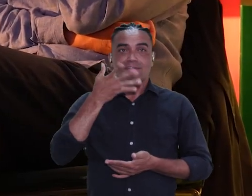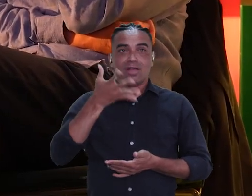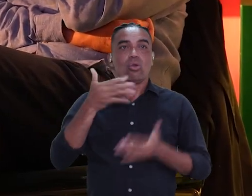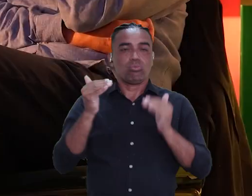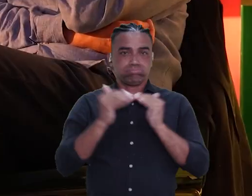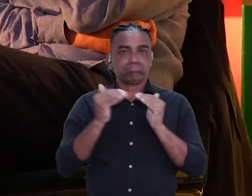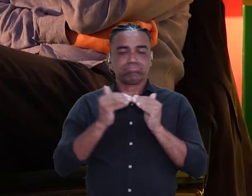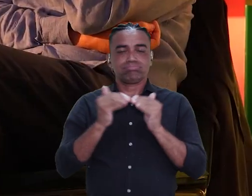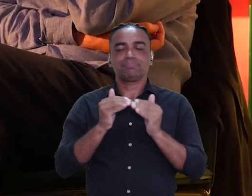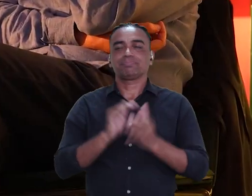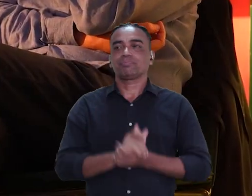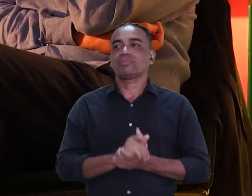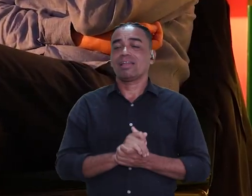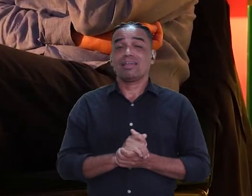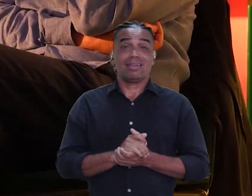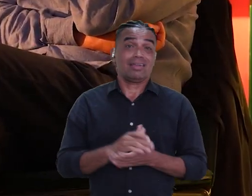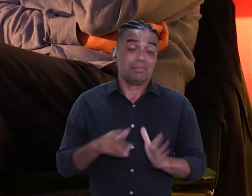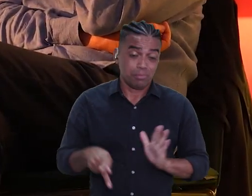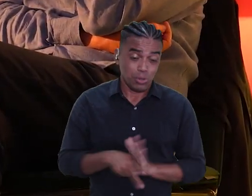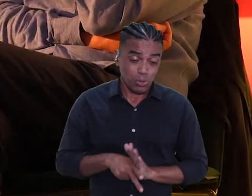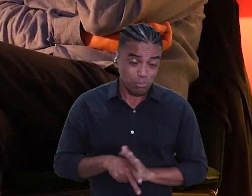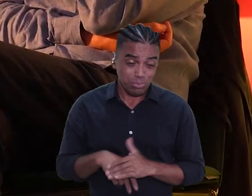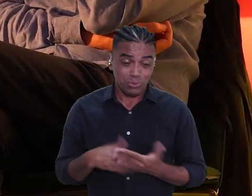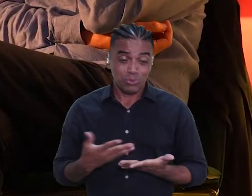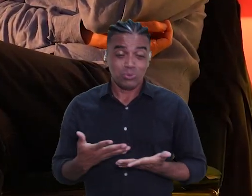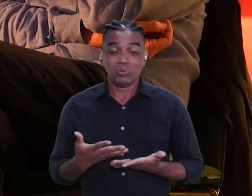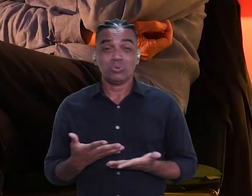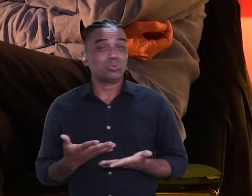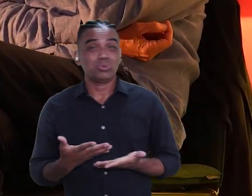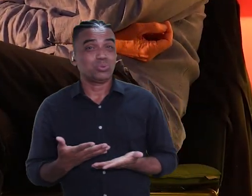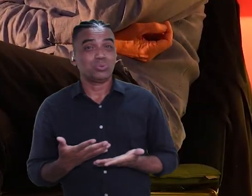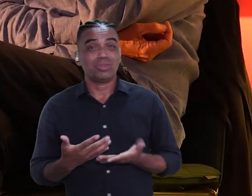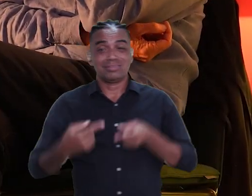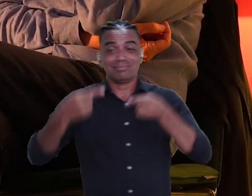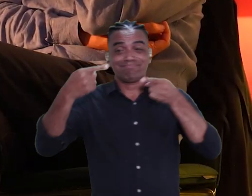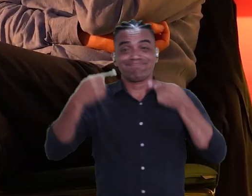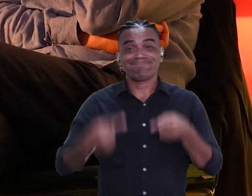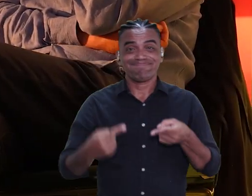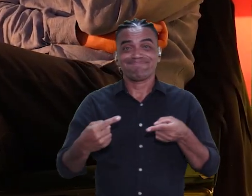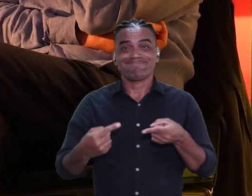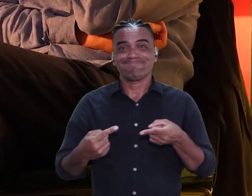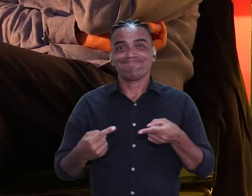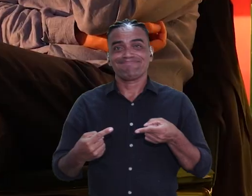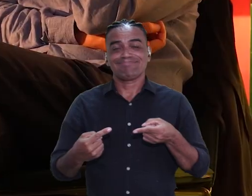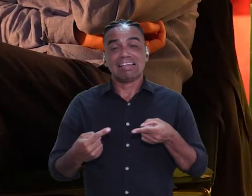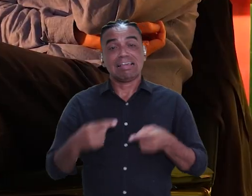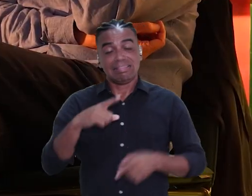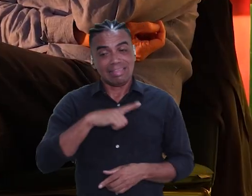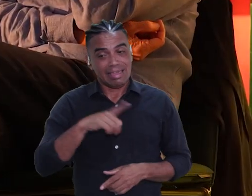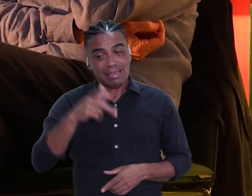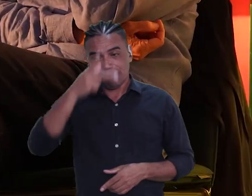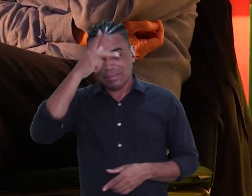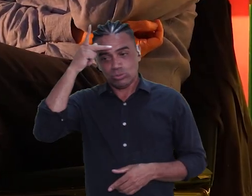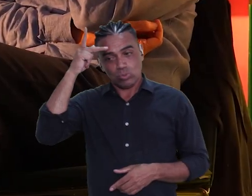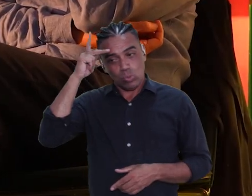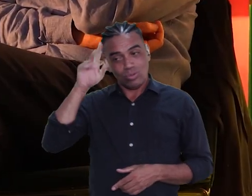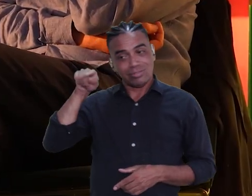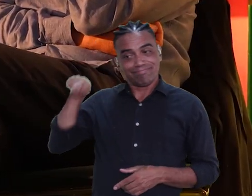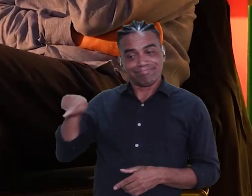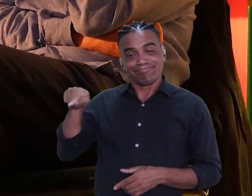eu concordo é parte dessa fricção mesmo, né? Tem gente de um